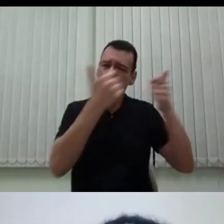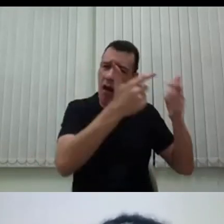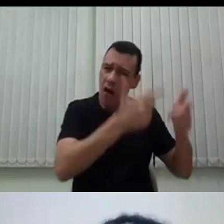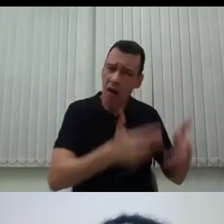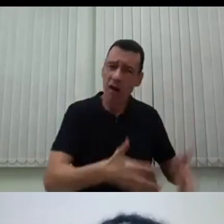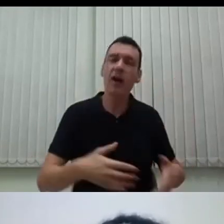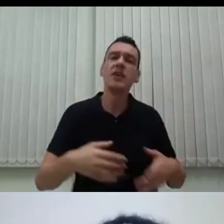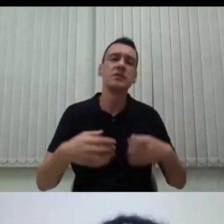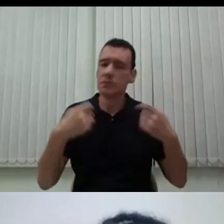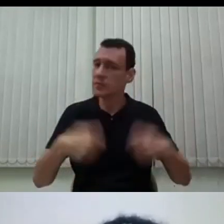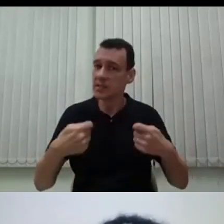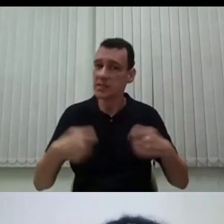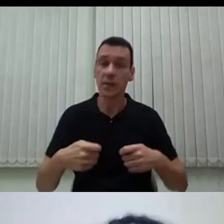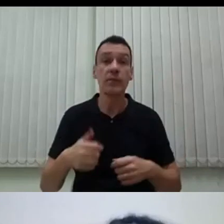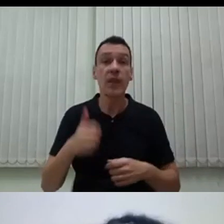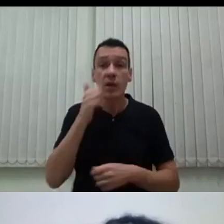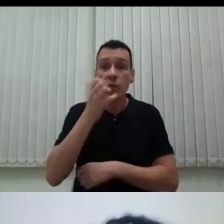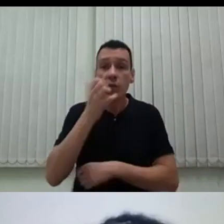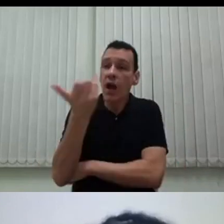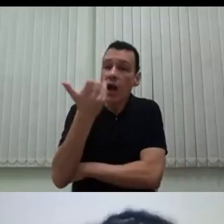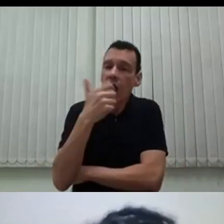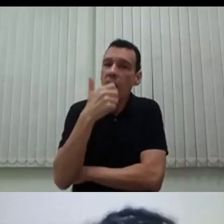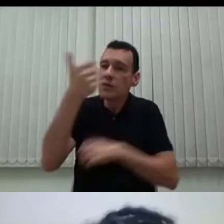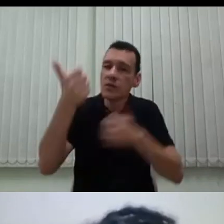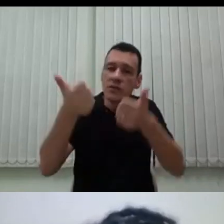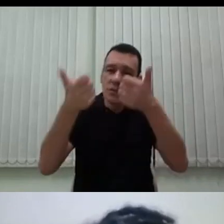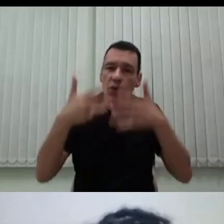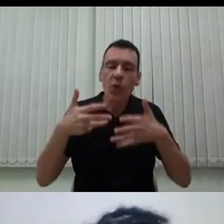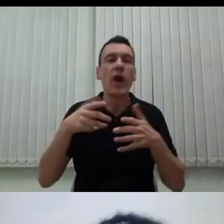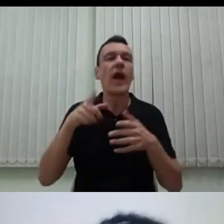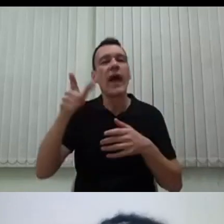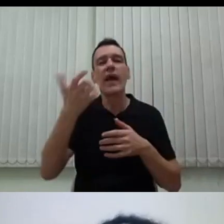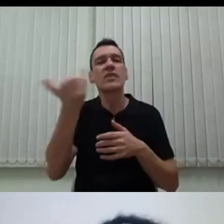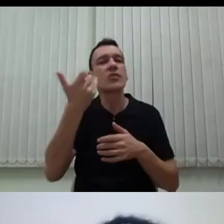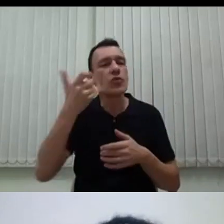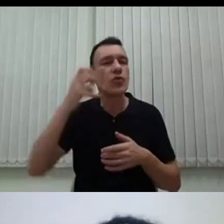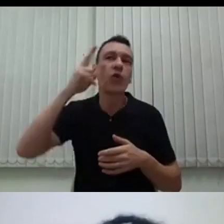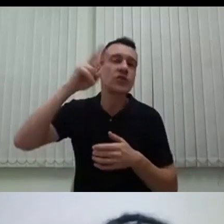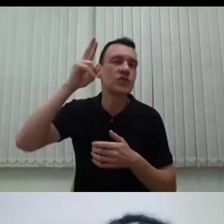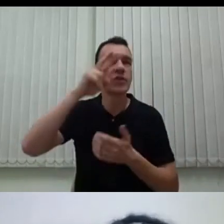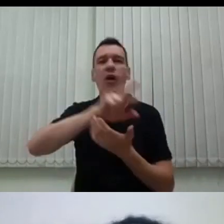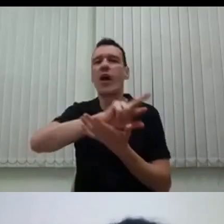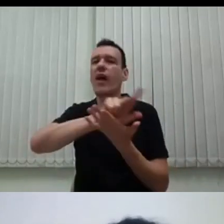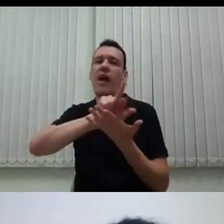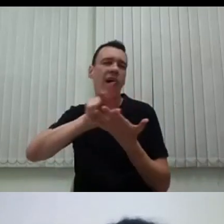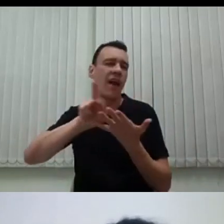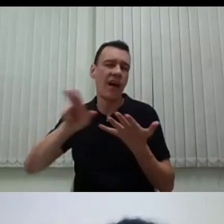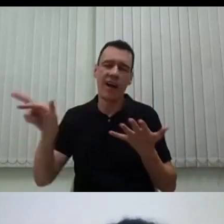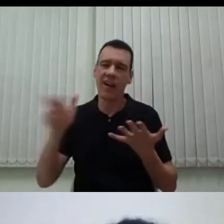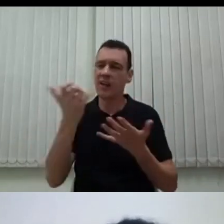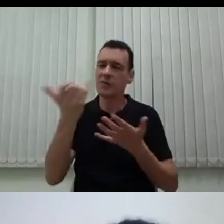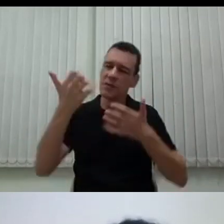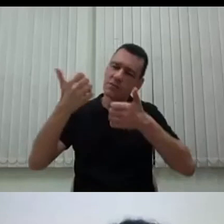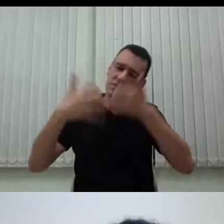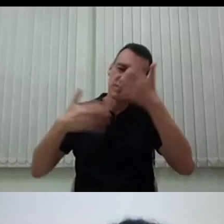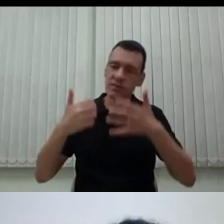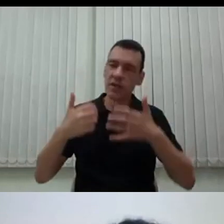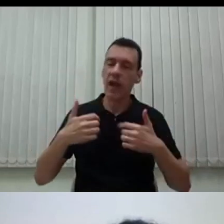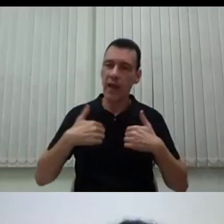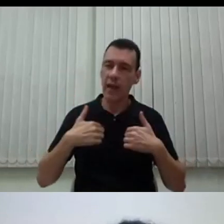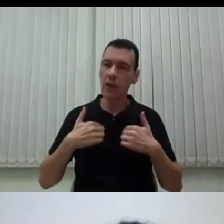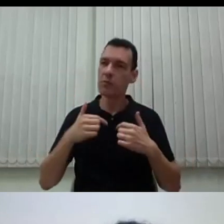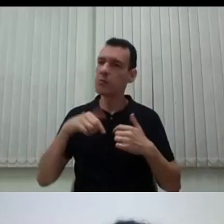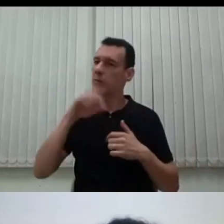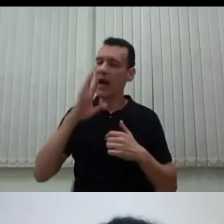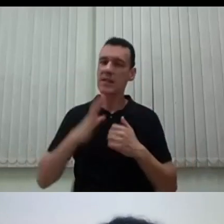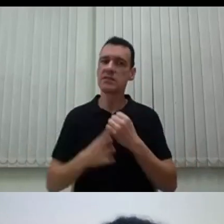E foi muito legal, ela começou a me contar várias histórias e coisas, e eu me senti mais confiante, e a